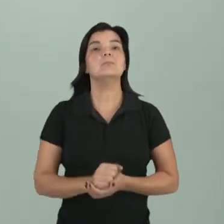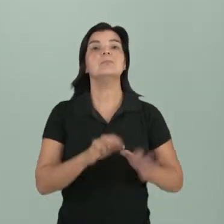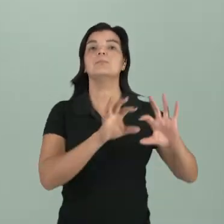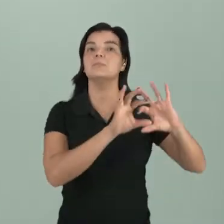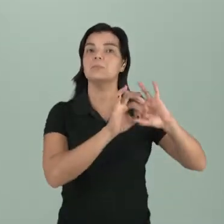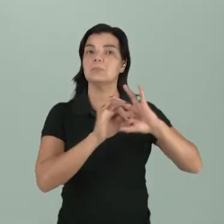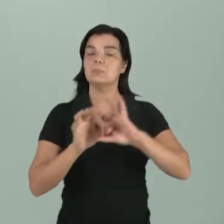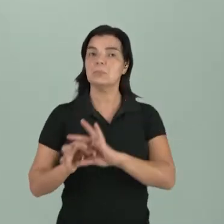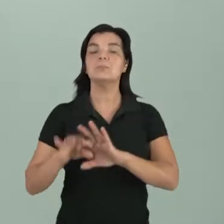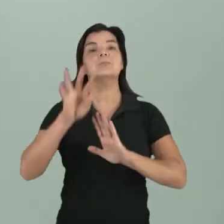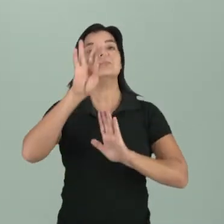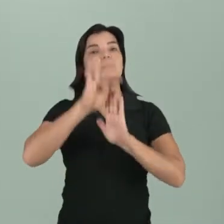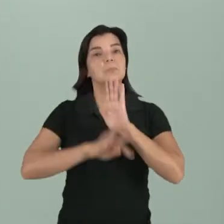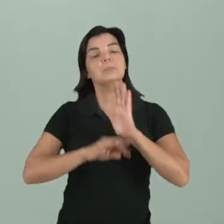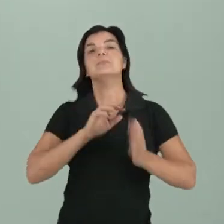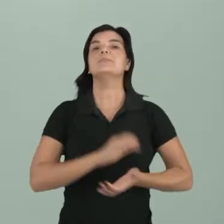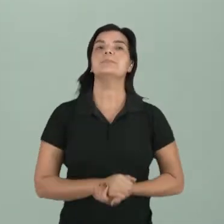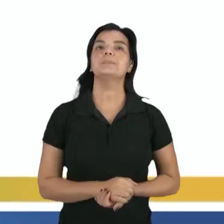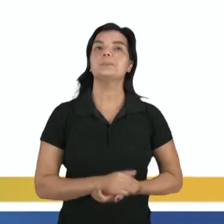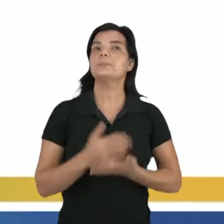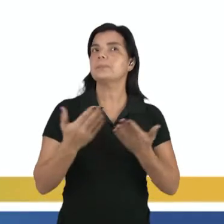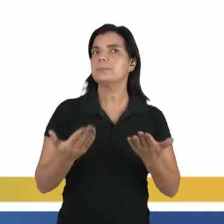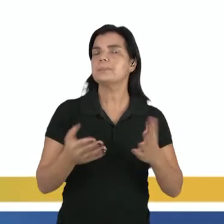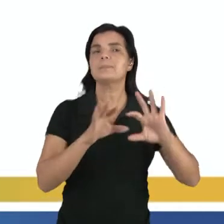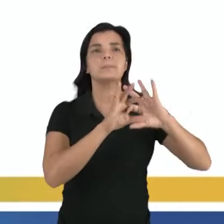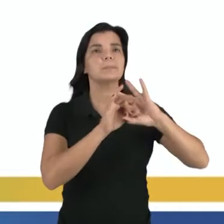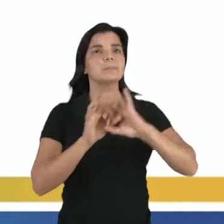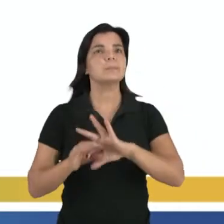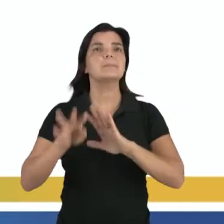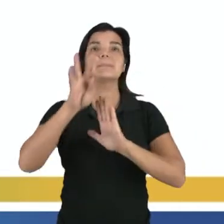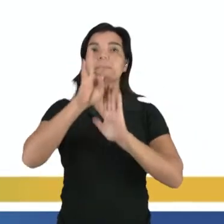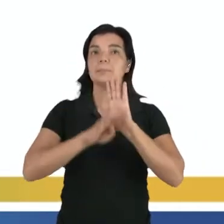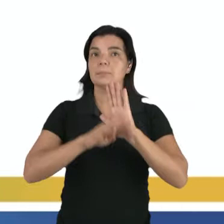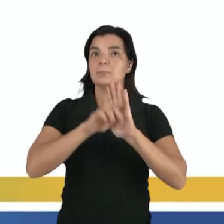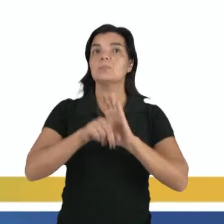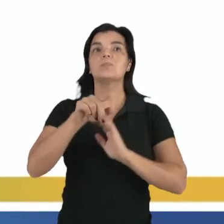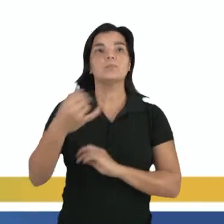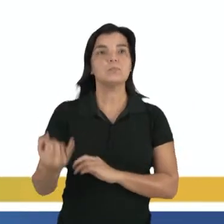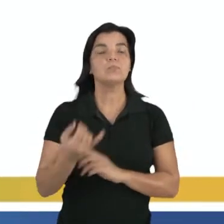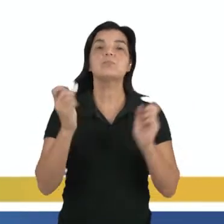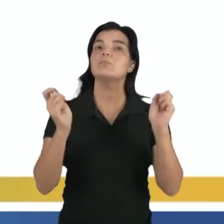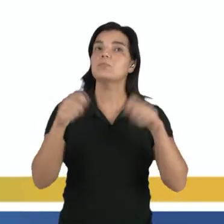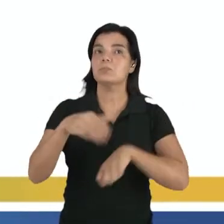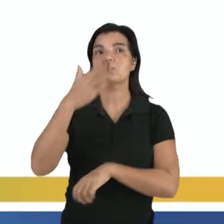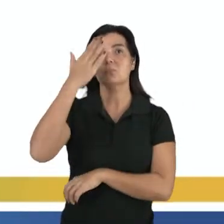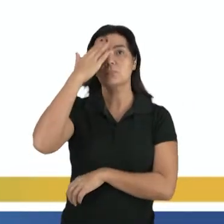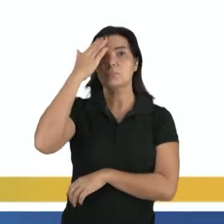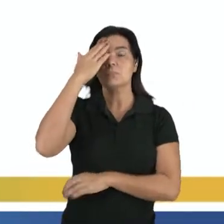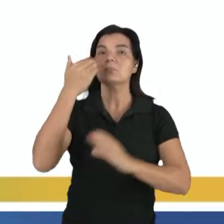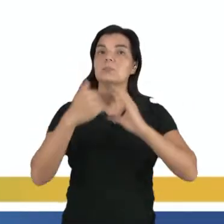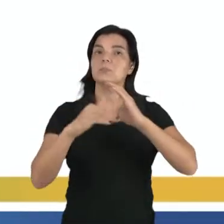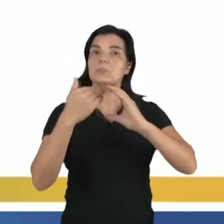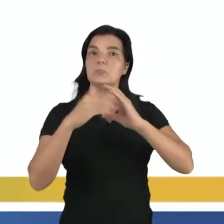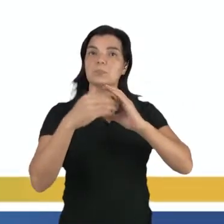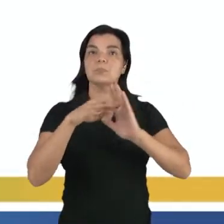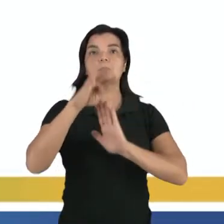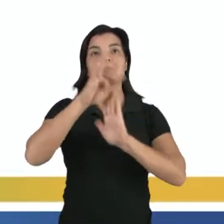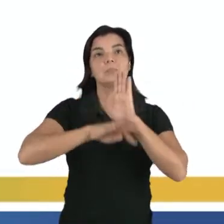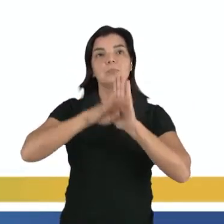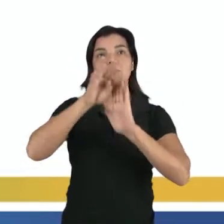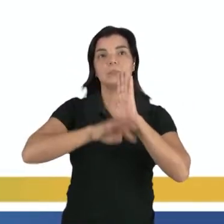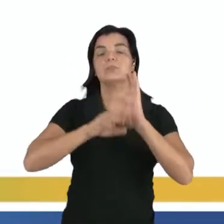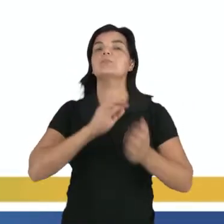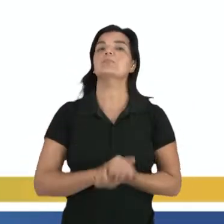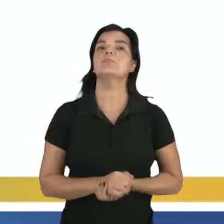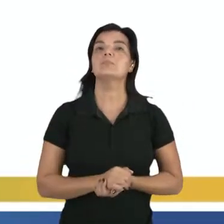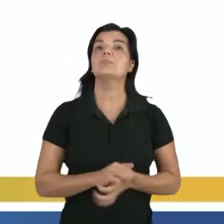é coerência textual. Vamos lá? Bem, a coerência textual é o fator que possibilita o entendimento da